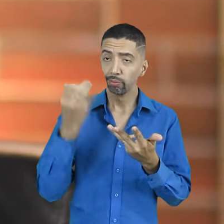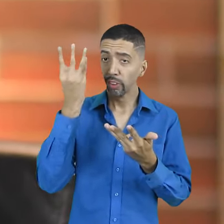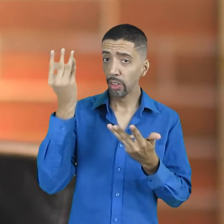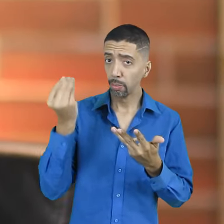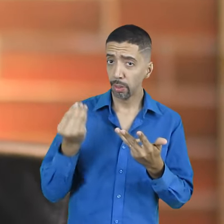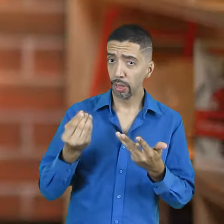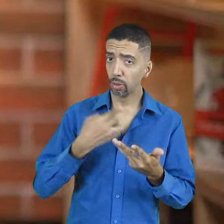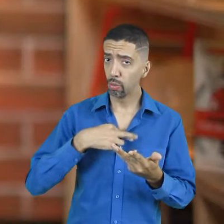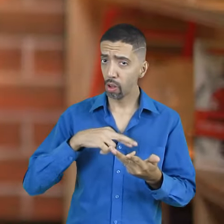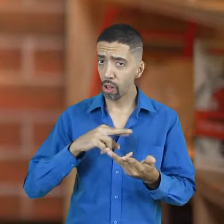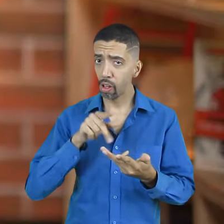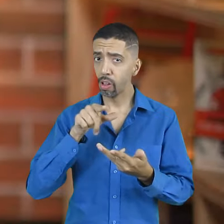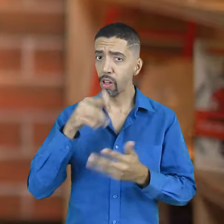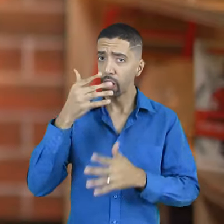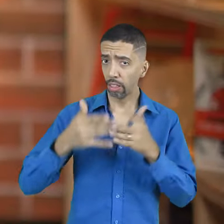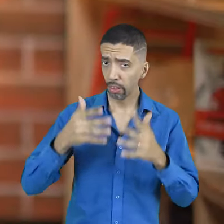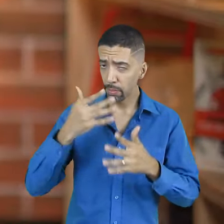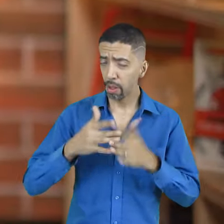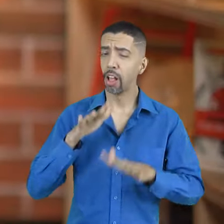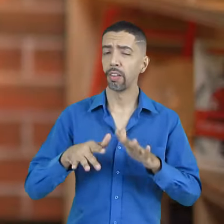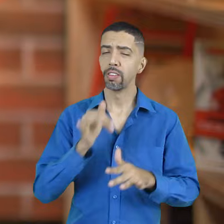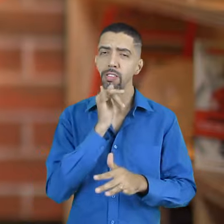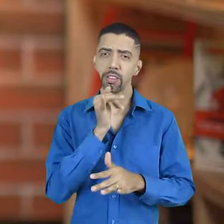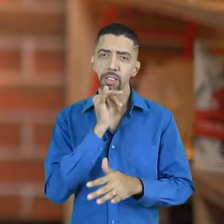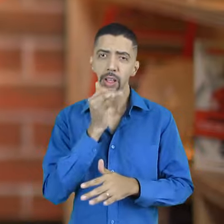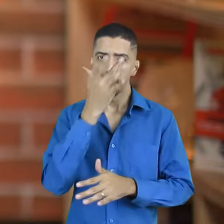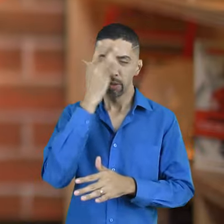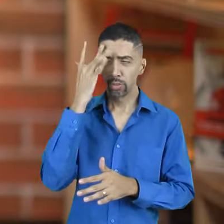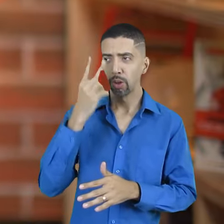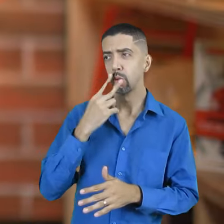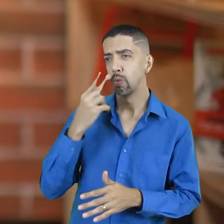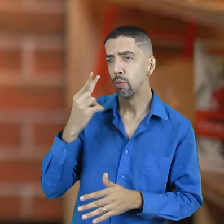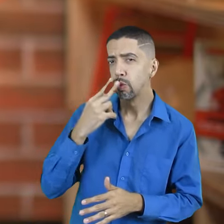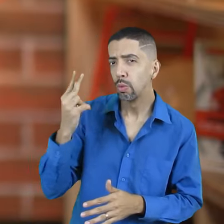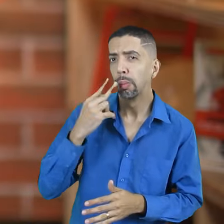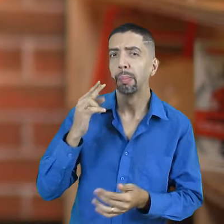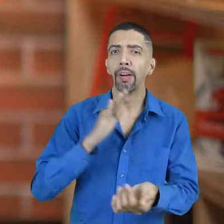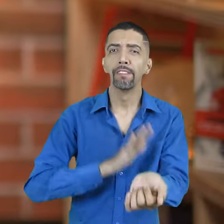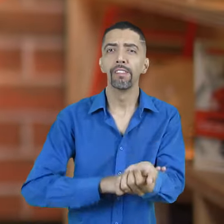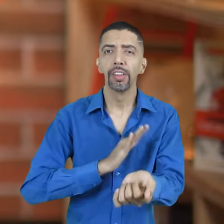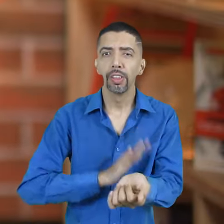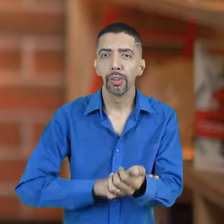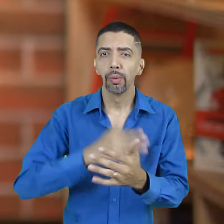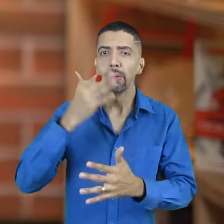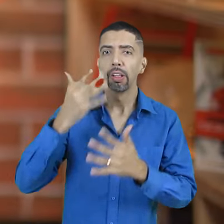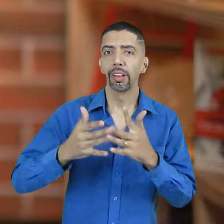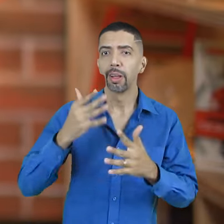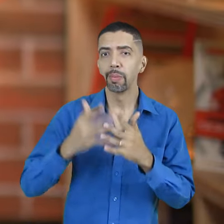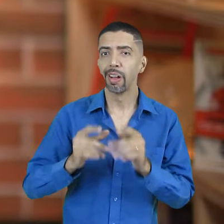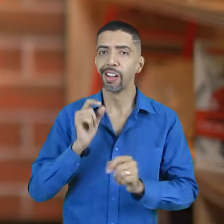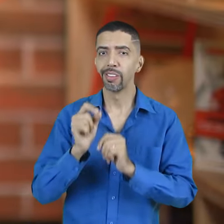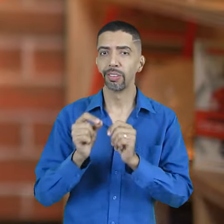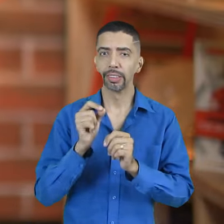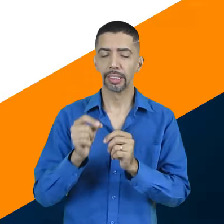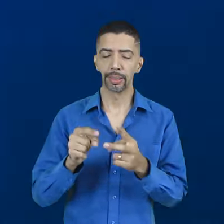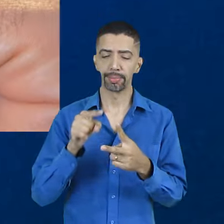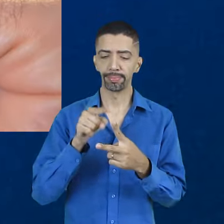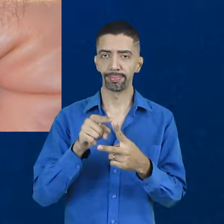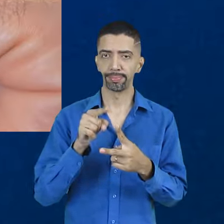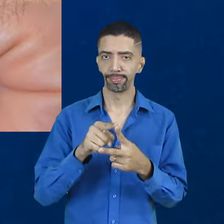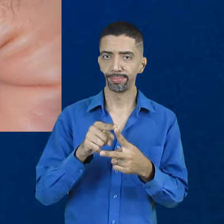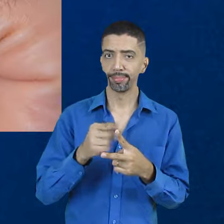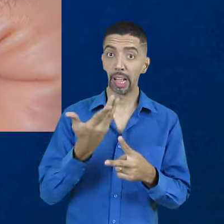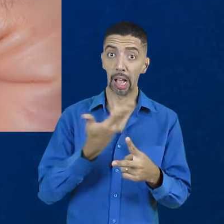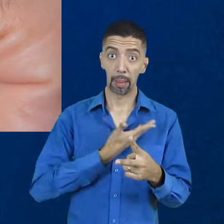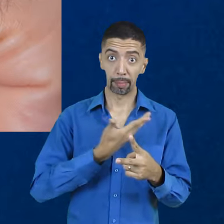É isso mesmo. Quando falamos que pessoas que fumam têm vícios do cigarro, elas perdem em dois sentidos, né?